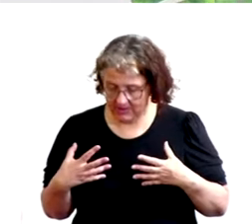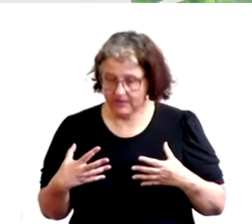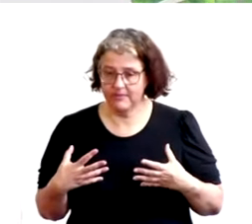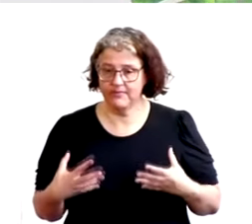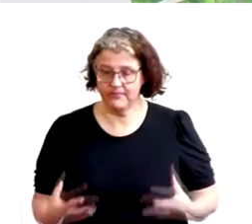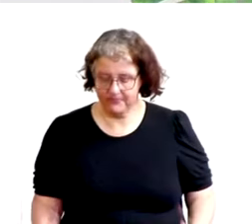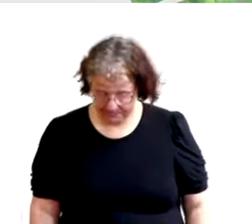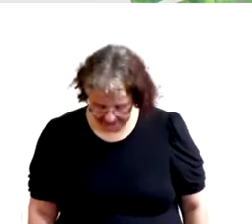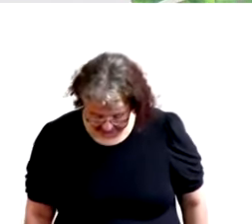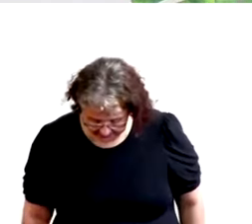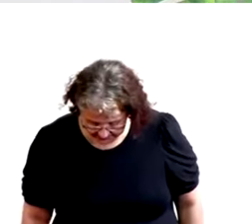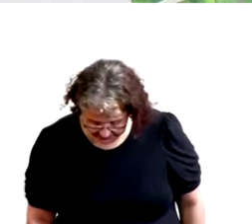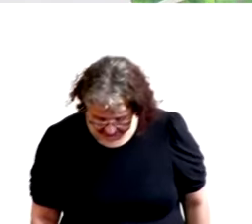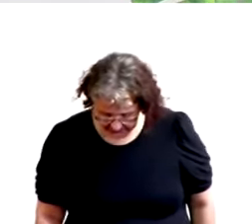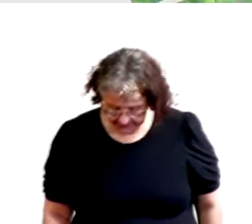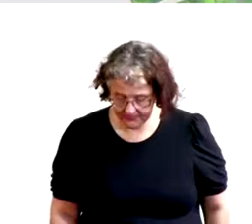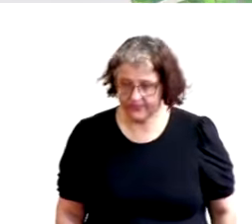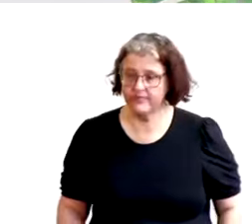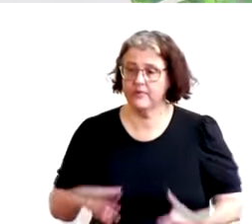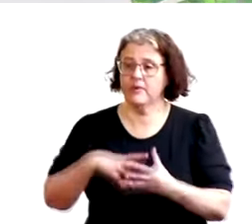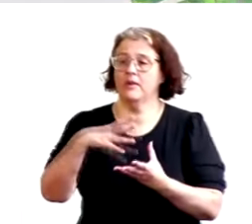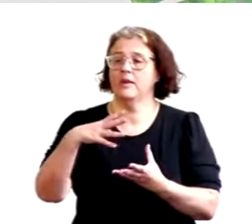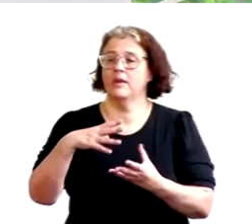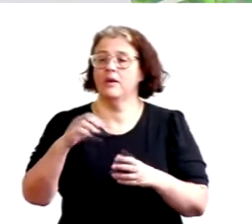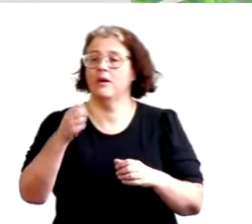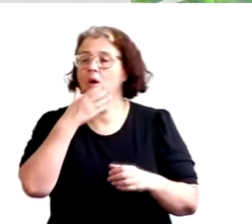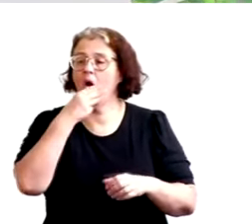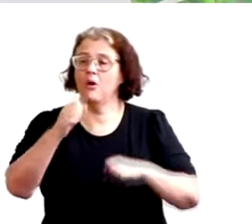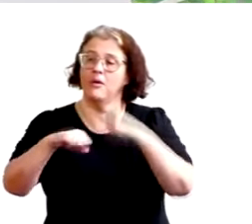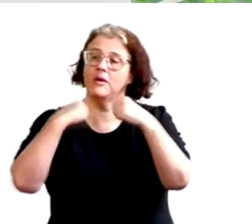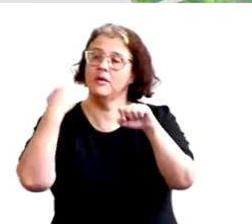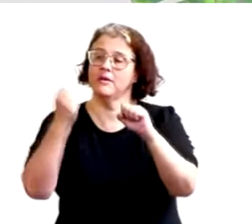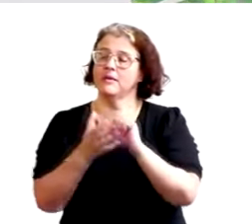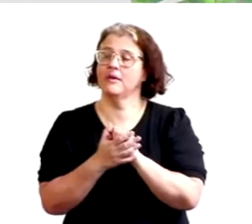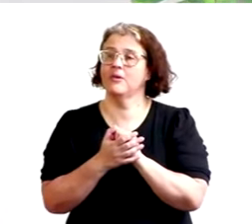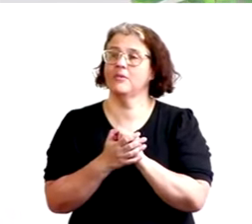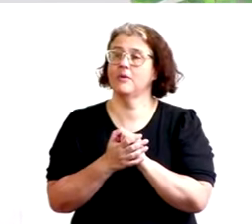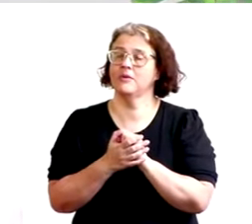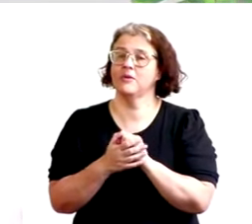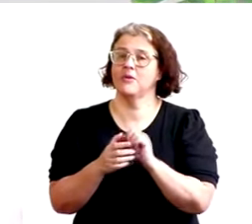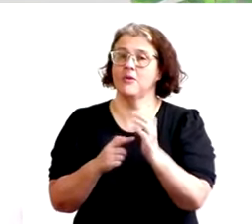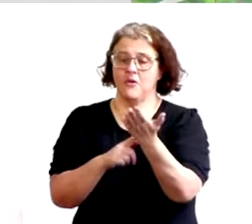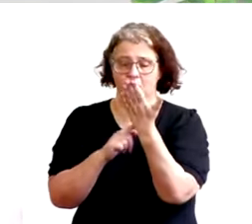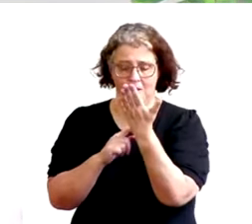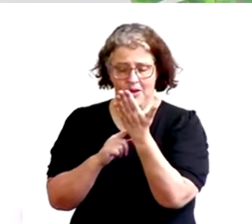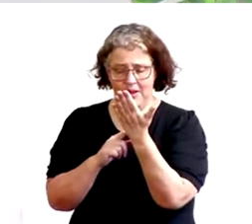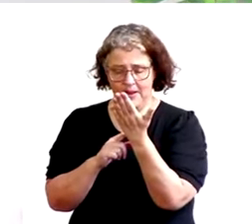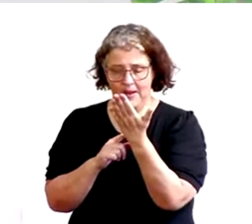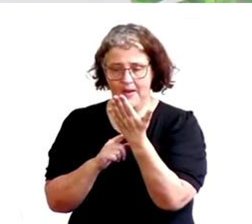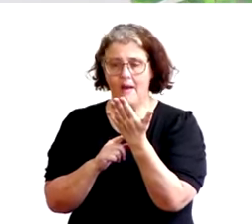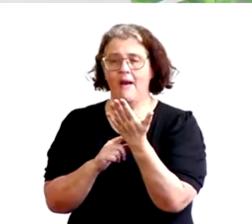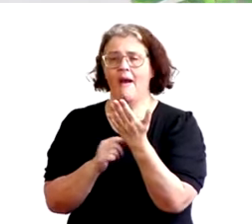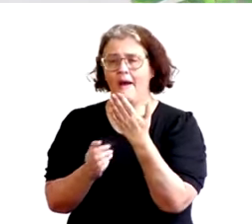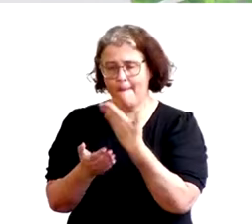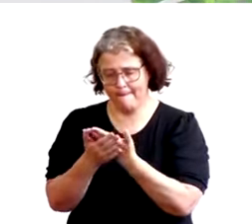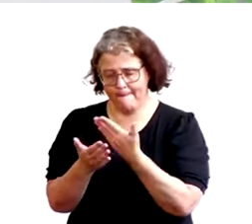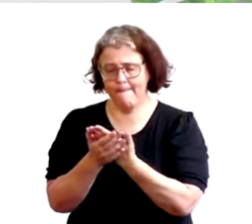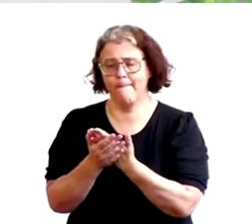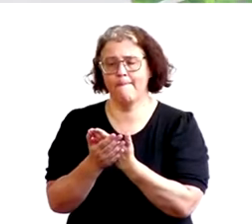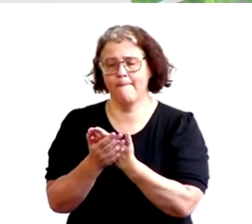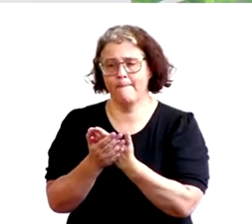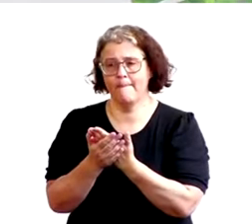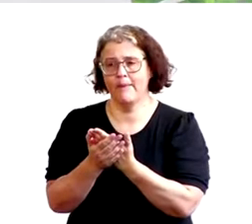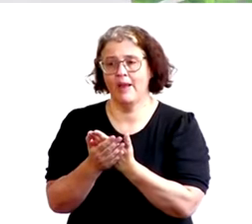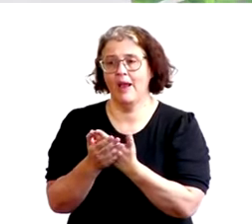agudas esse Salmo nos habilita ao meditar e estudar nele e ajudar outras pessoas